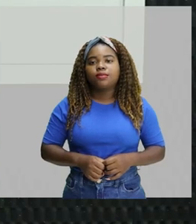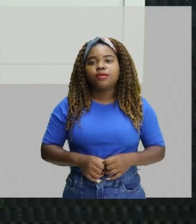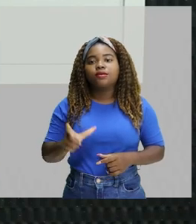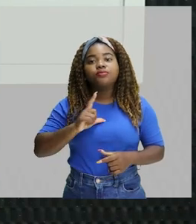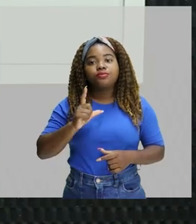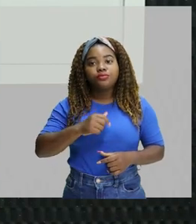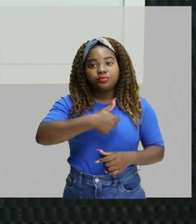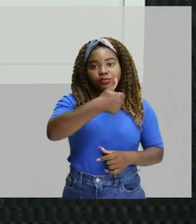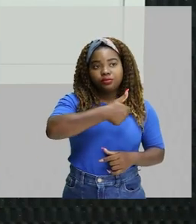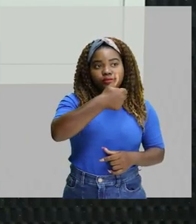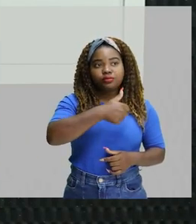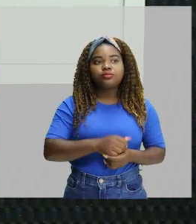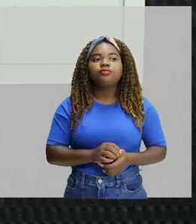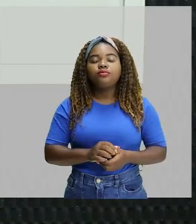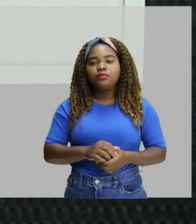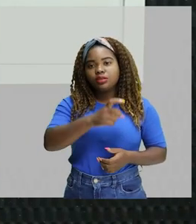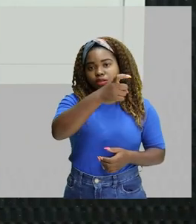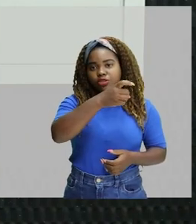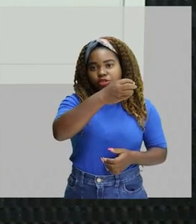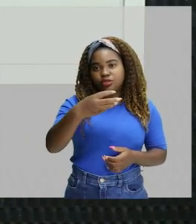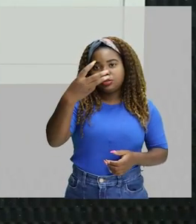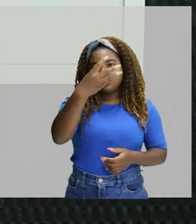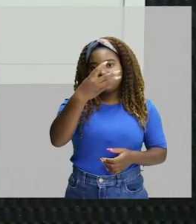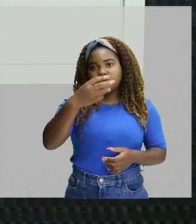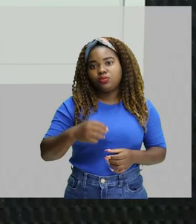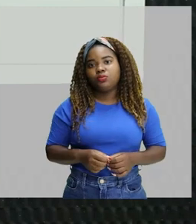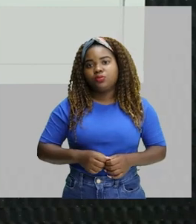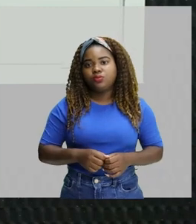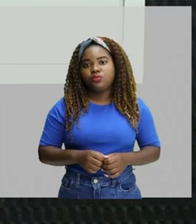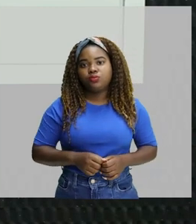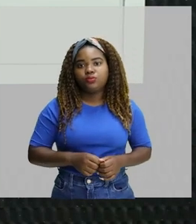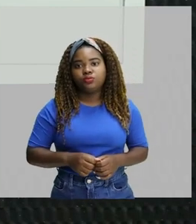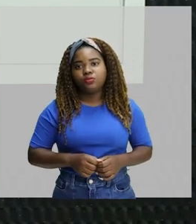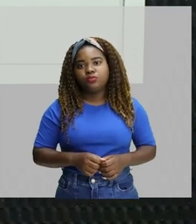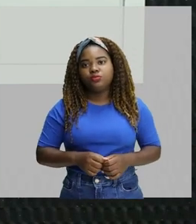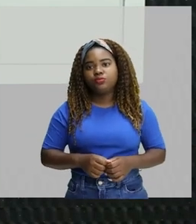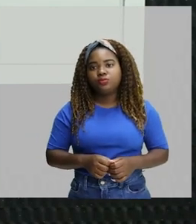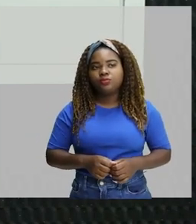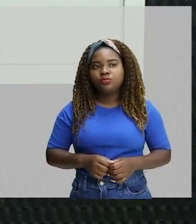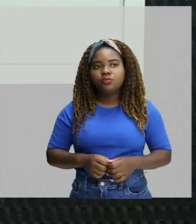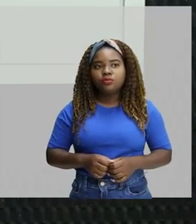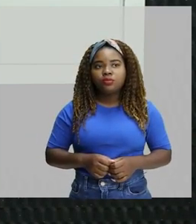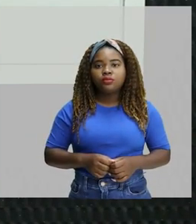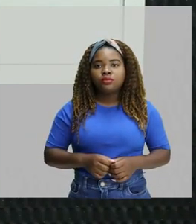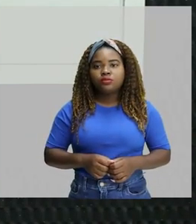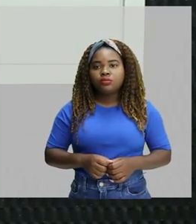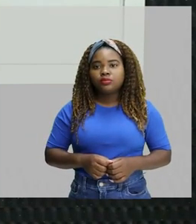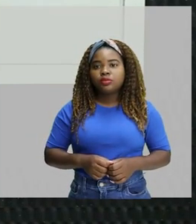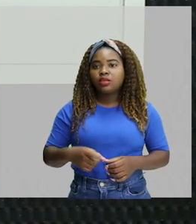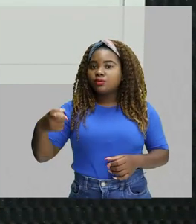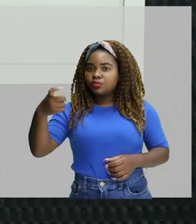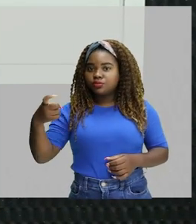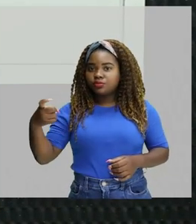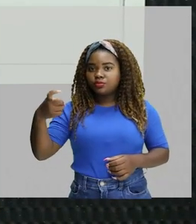elemento o primeiro termo algébrico de um polinômio pelo primeiro Tero algébrico do outro polinômio